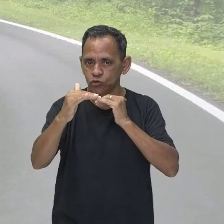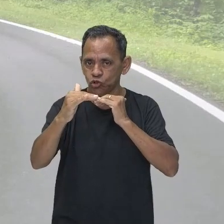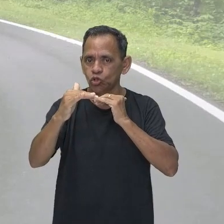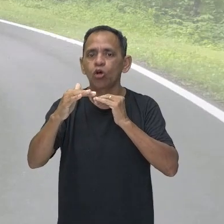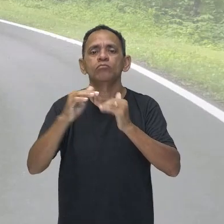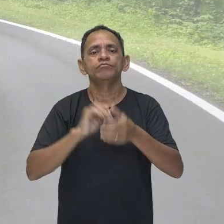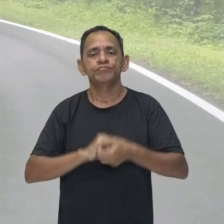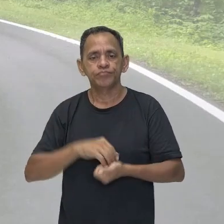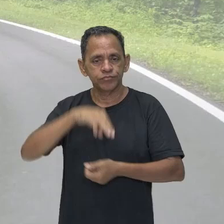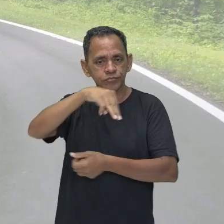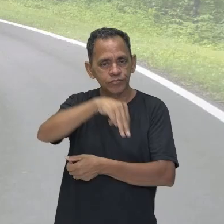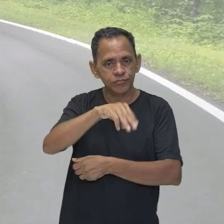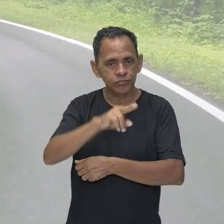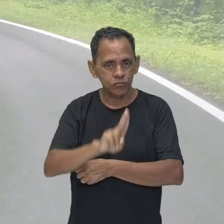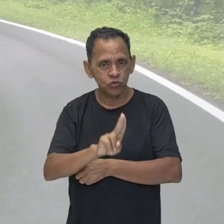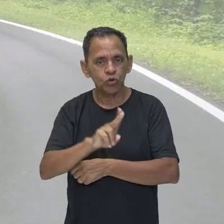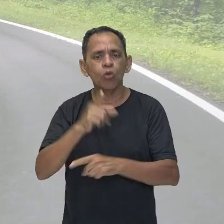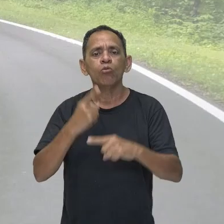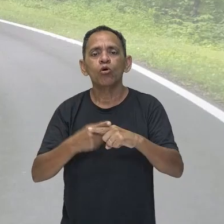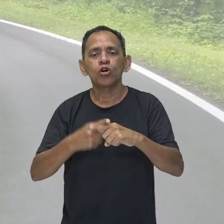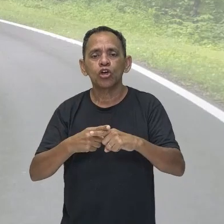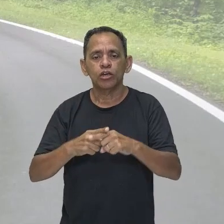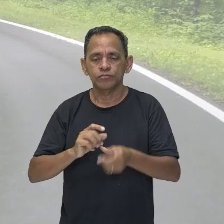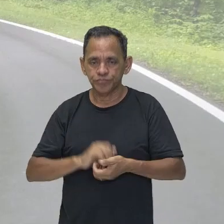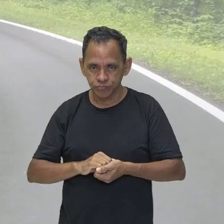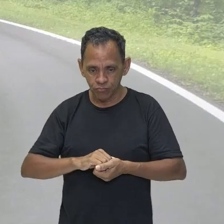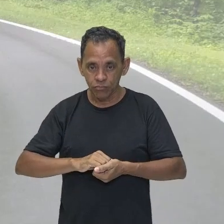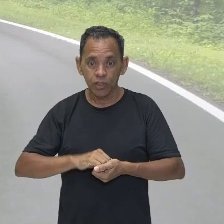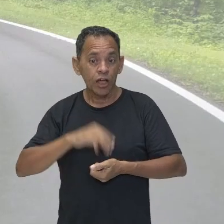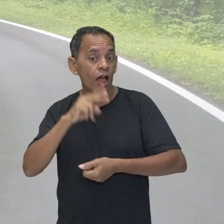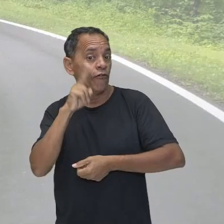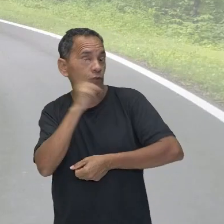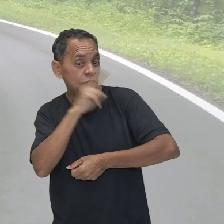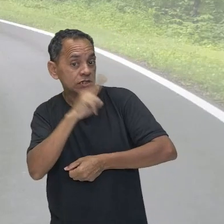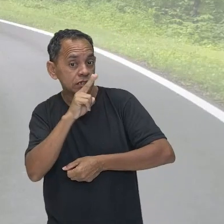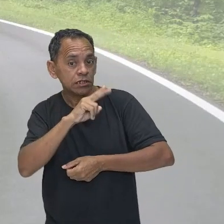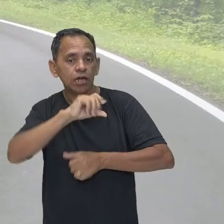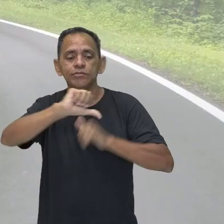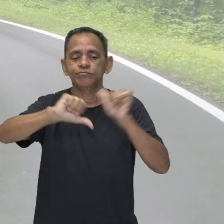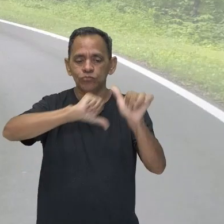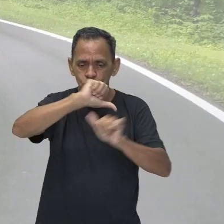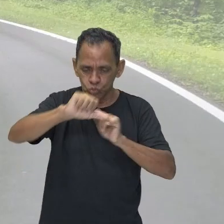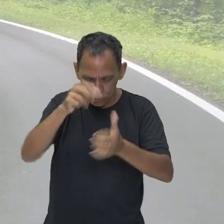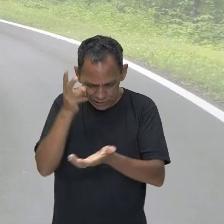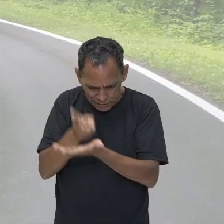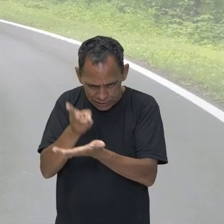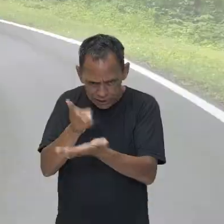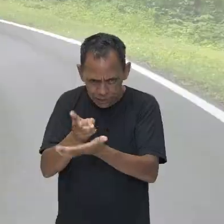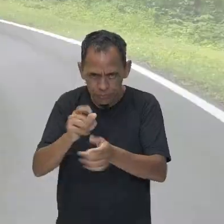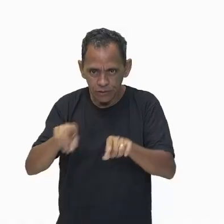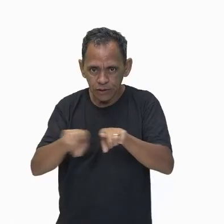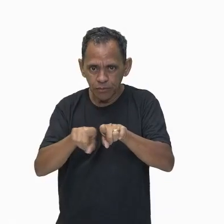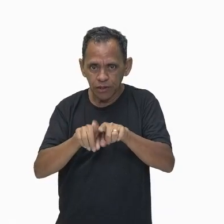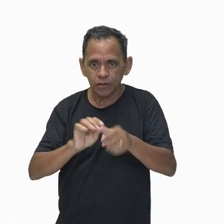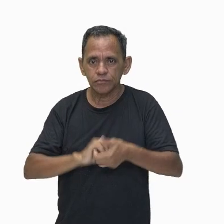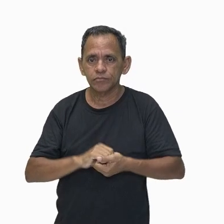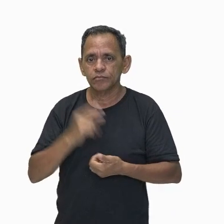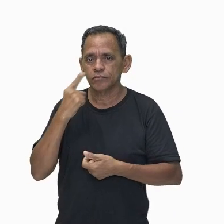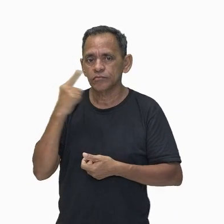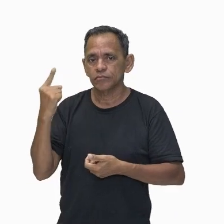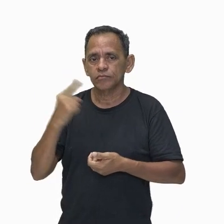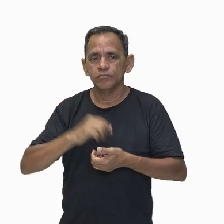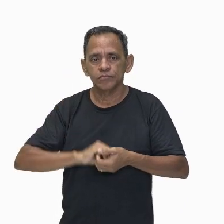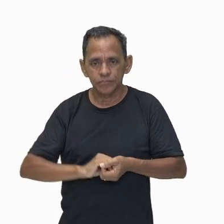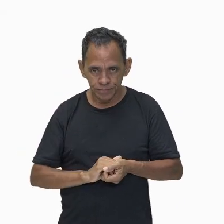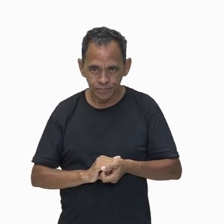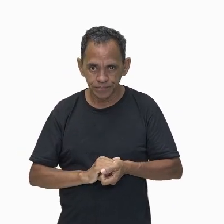se mantendo constante. E aí tem outro detalhe que é super importante que tu anote. Dá só uma olhada. Eu vou ler de novo para ti,